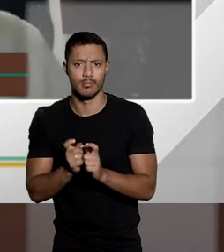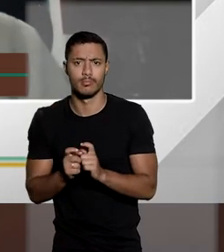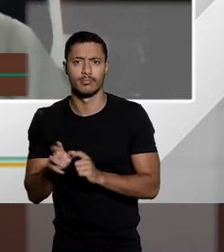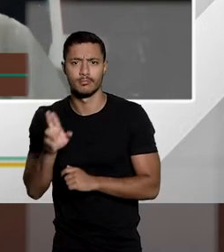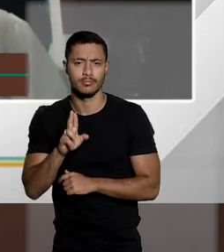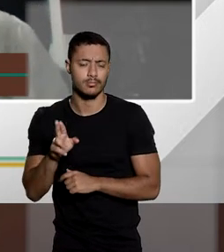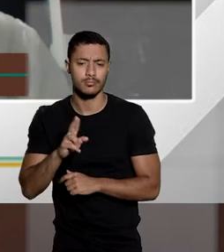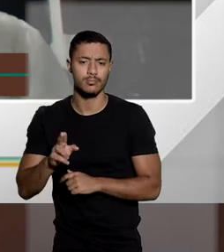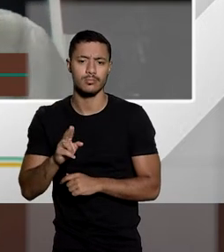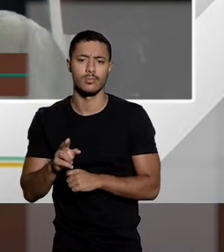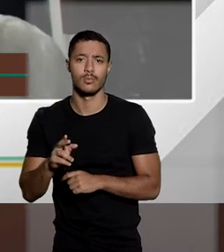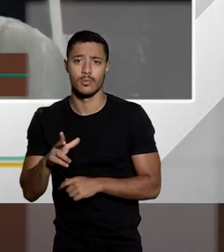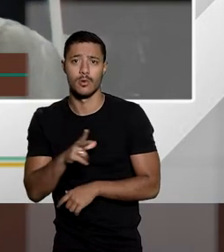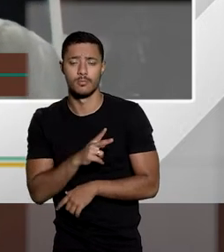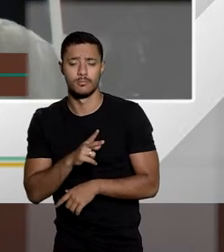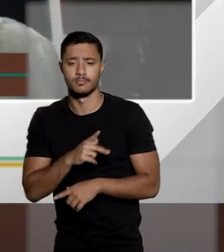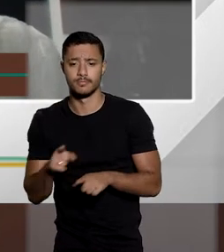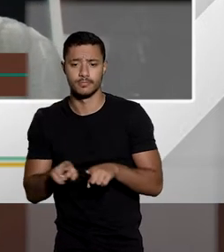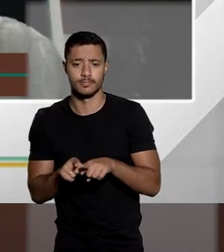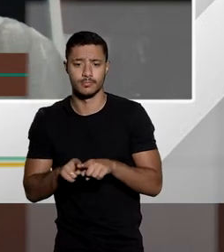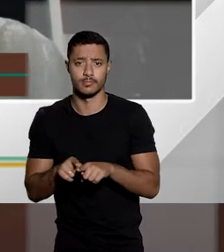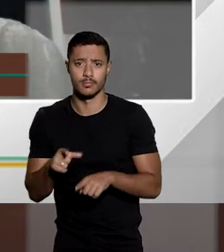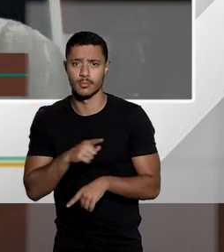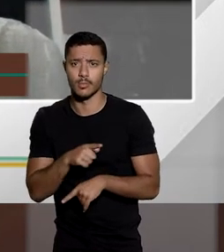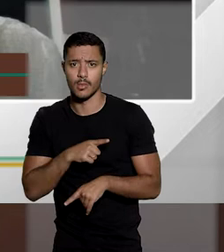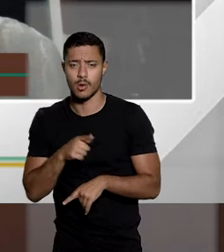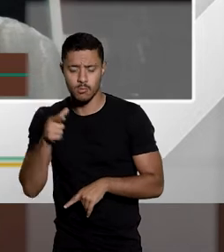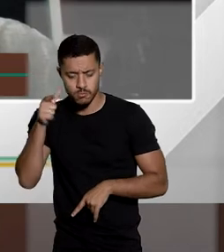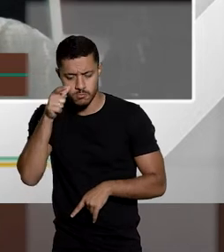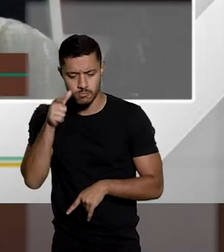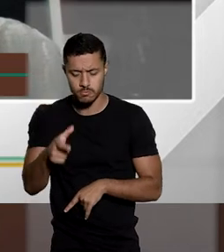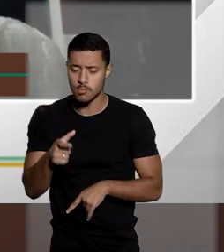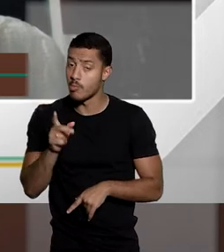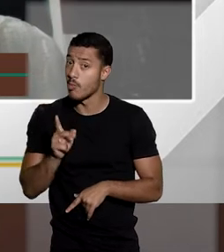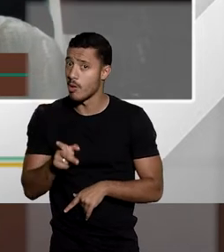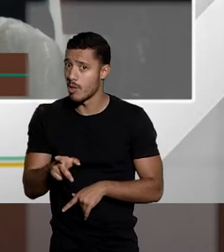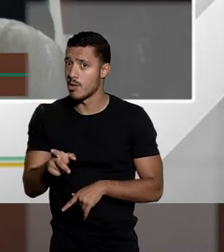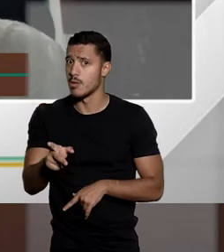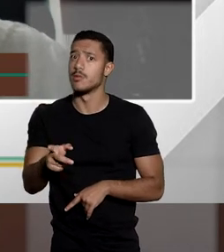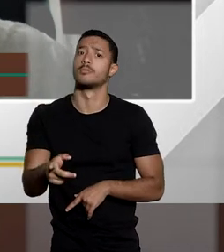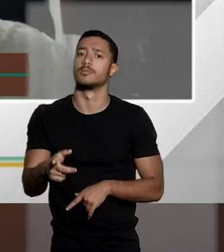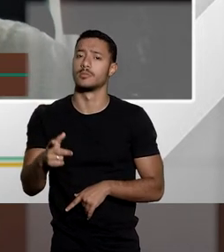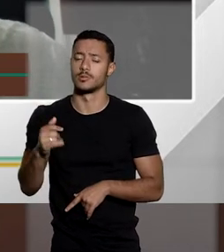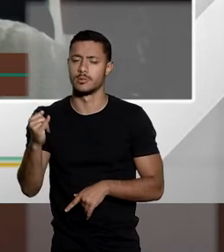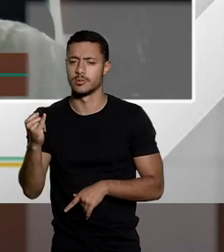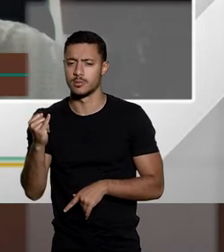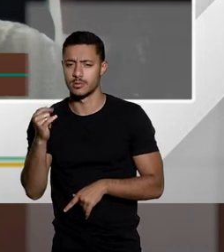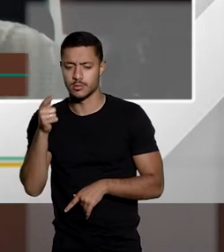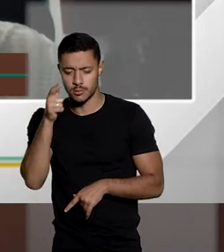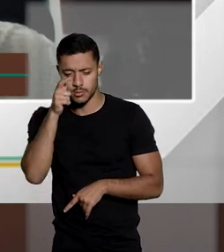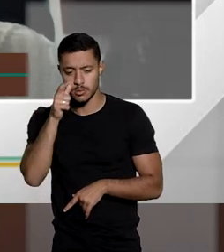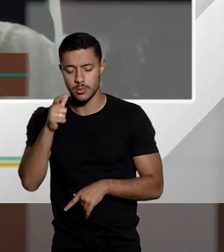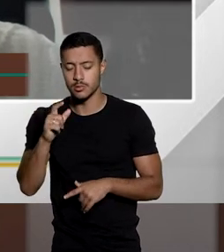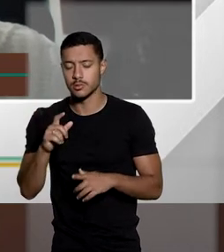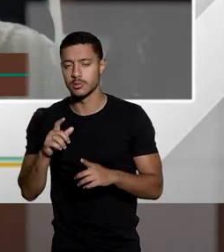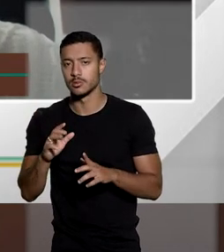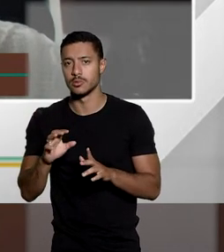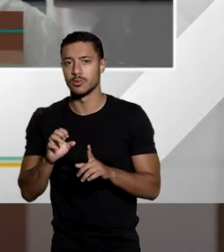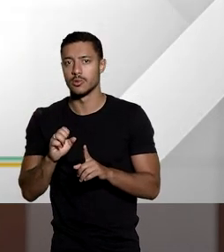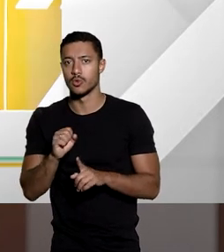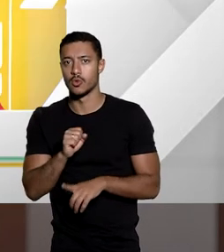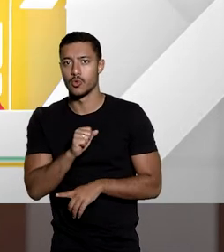de bens públicos por particulares. Então, a finalidade é sempre de interesse público.